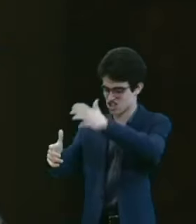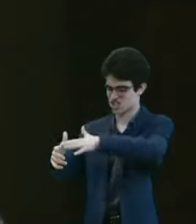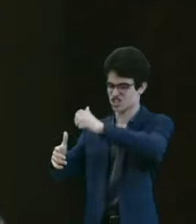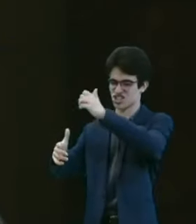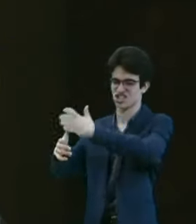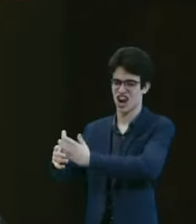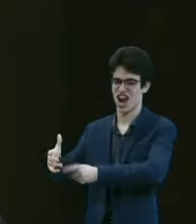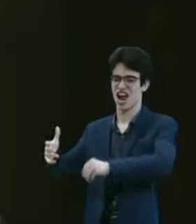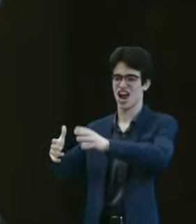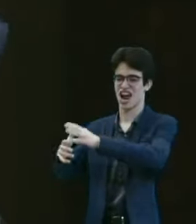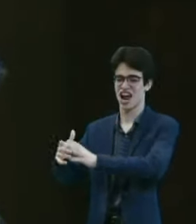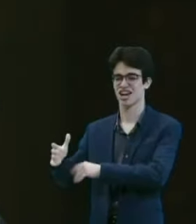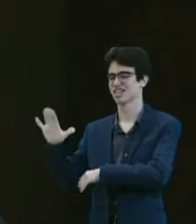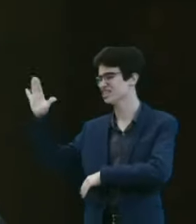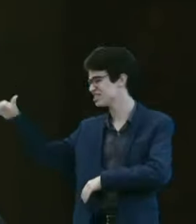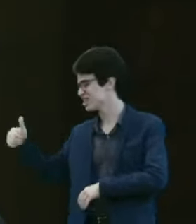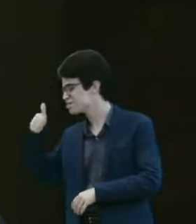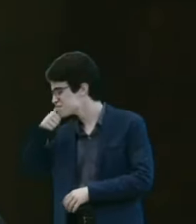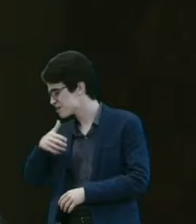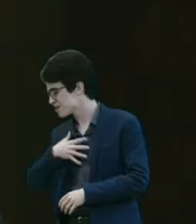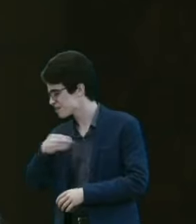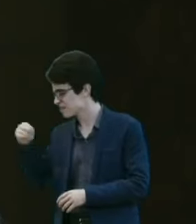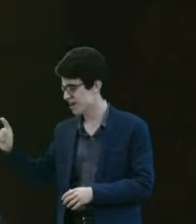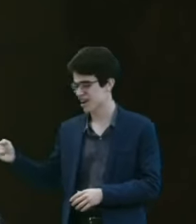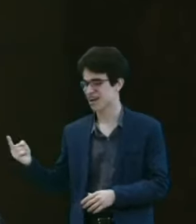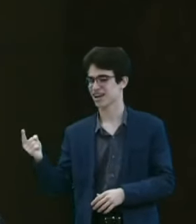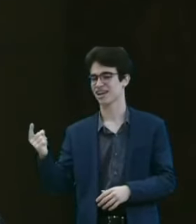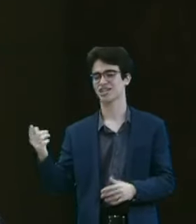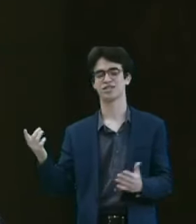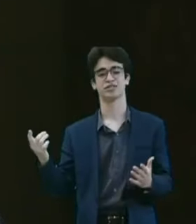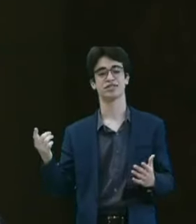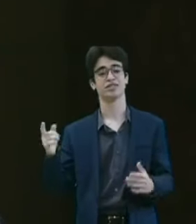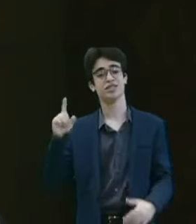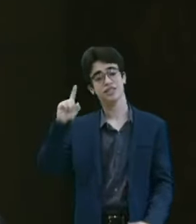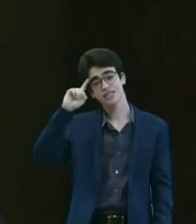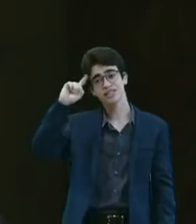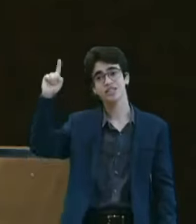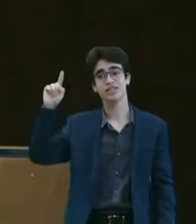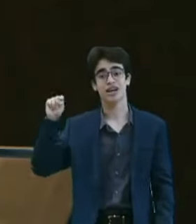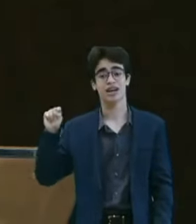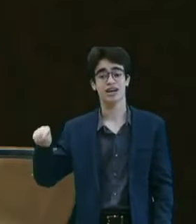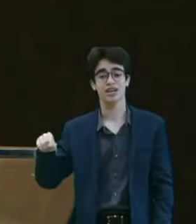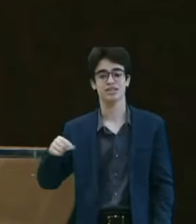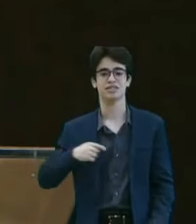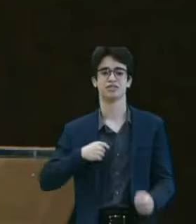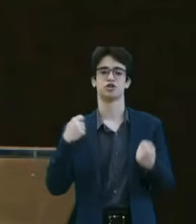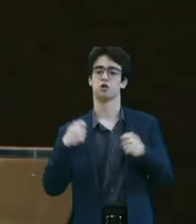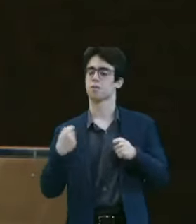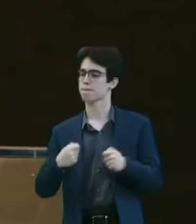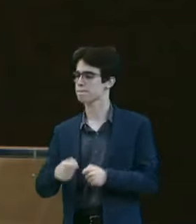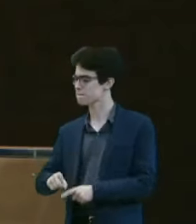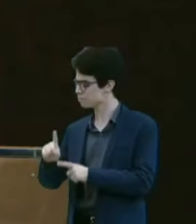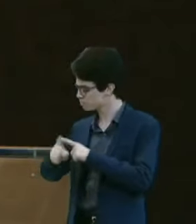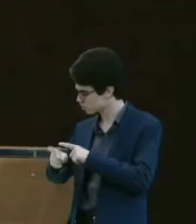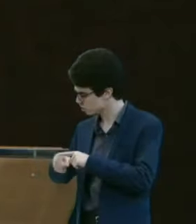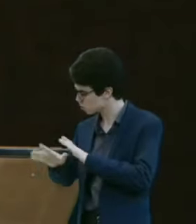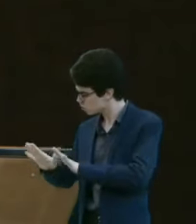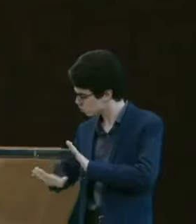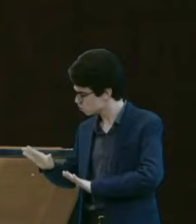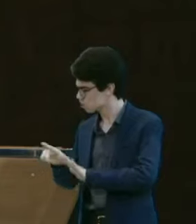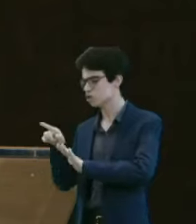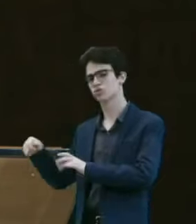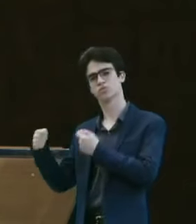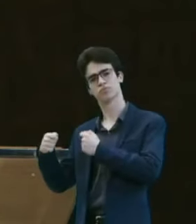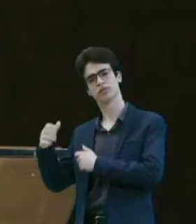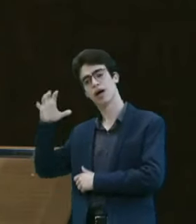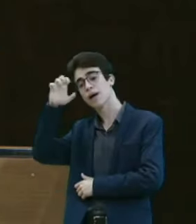joga água, chama a filha. E naquele dia, eu tive que disciplinar a Nina e falar: filha, você